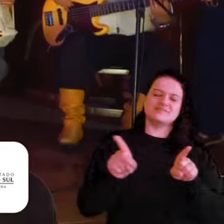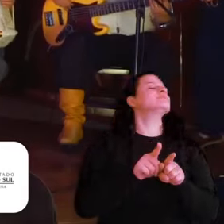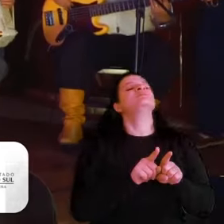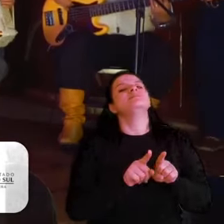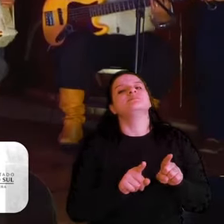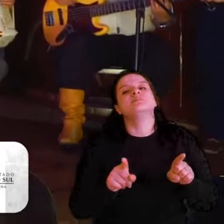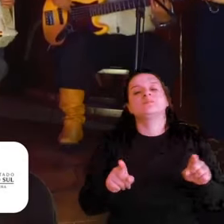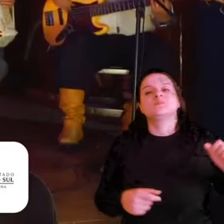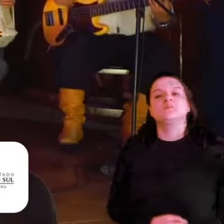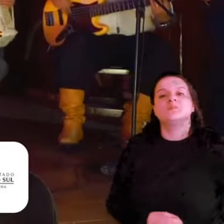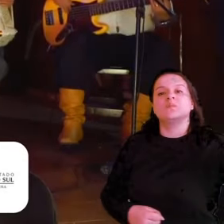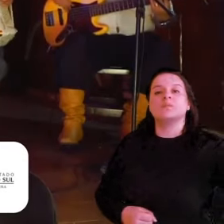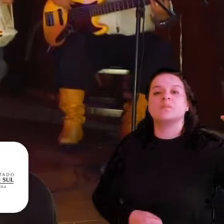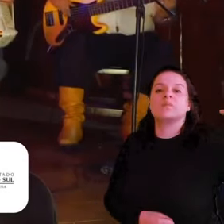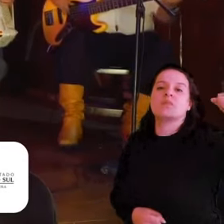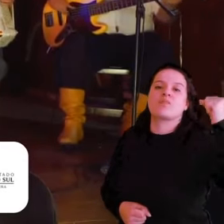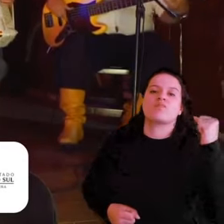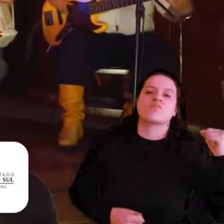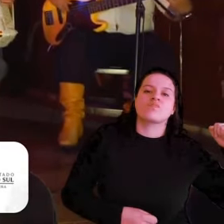domador e gaiteiro assim.